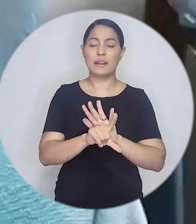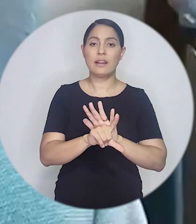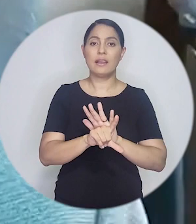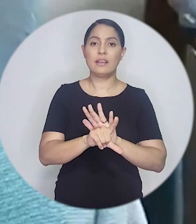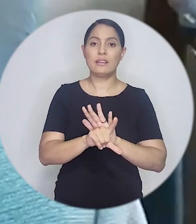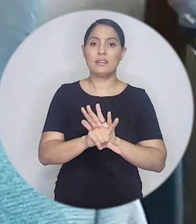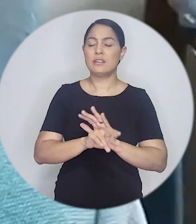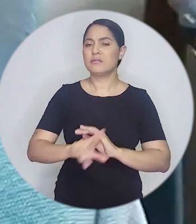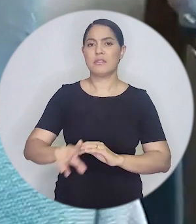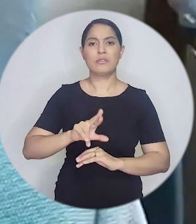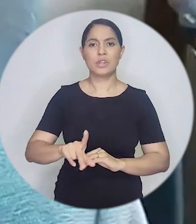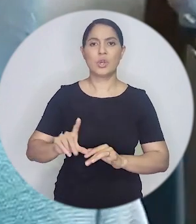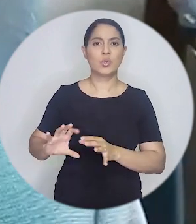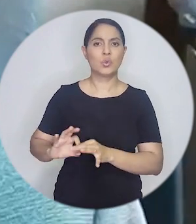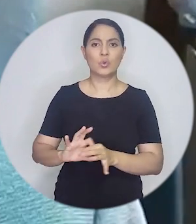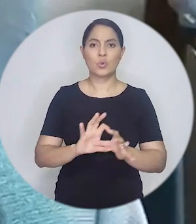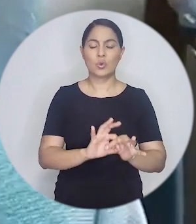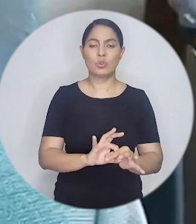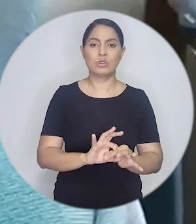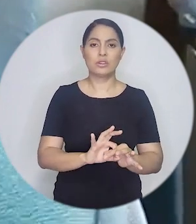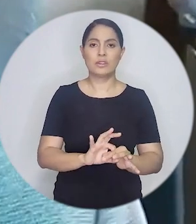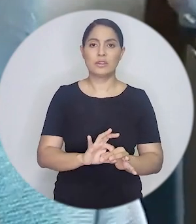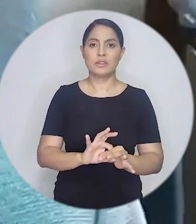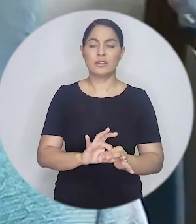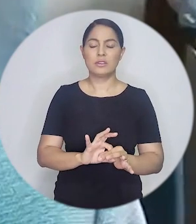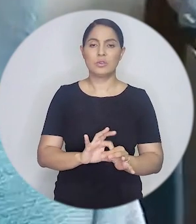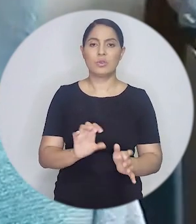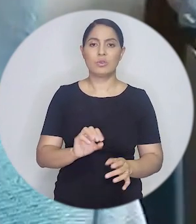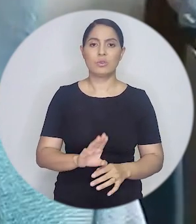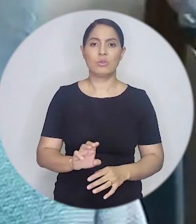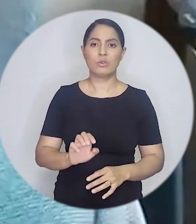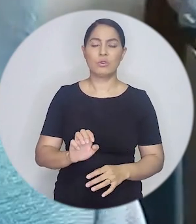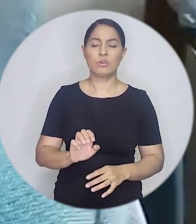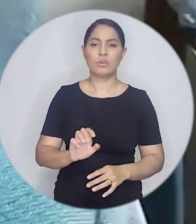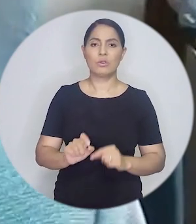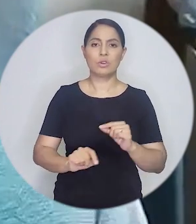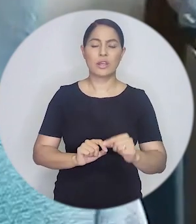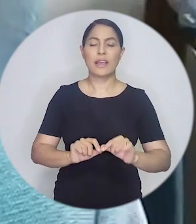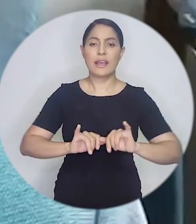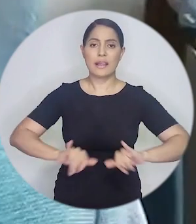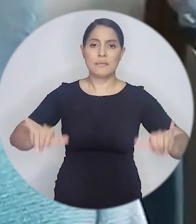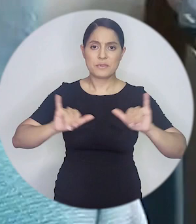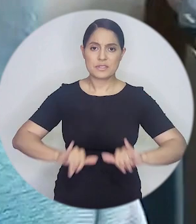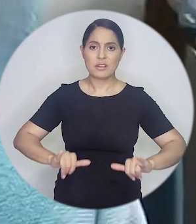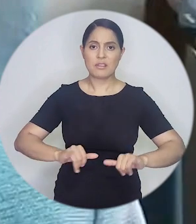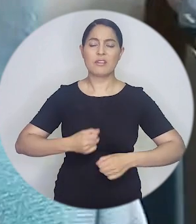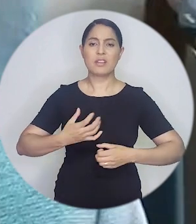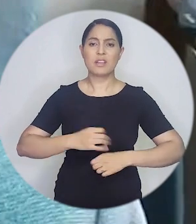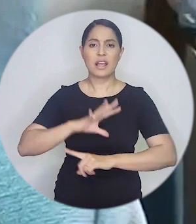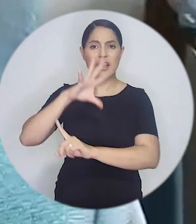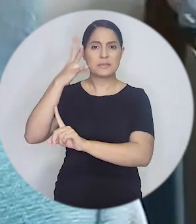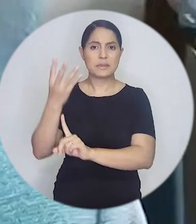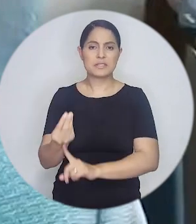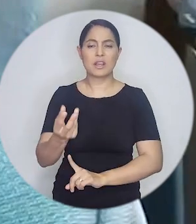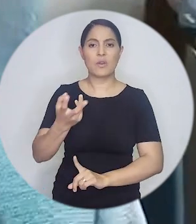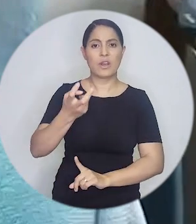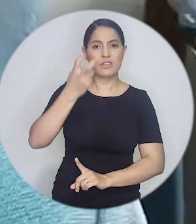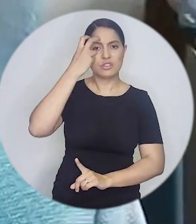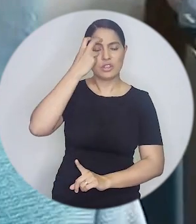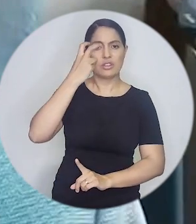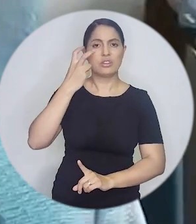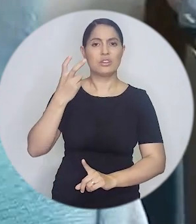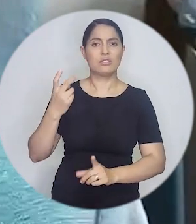lei não implicarão restrição ao livre desenvolvimento da personalidade individual, a livre expressão e a manifestação